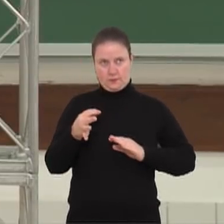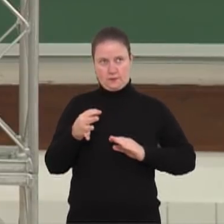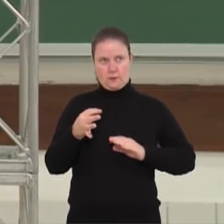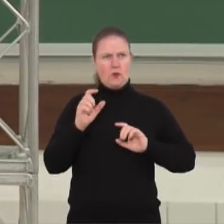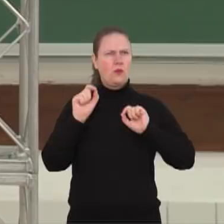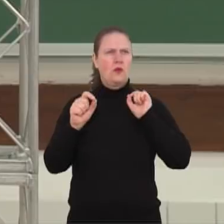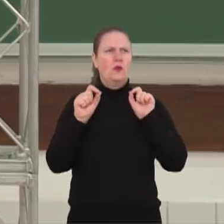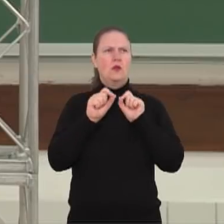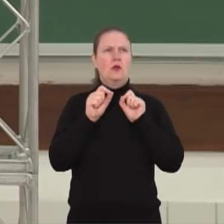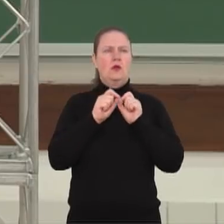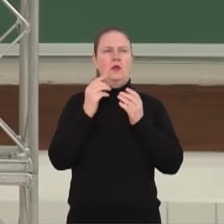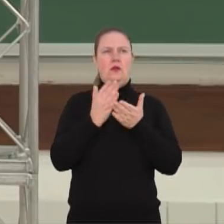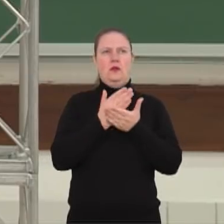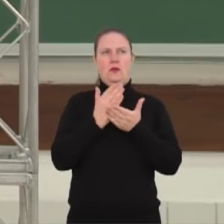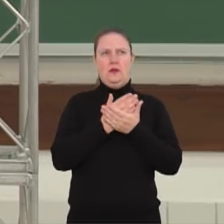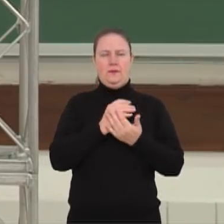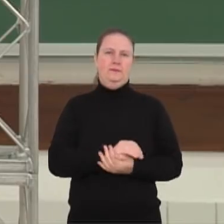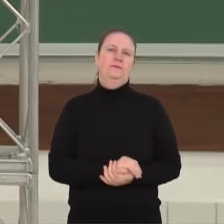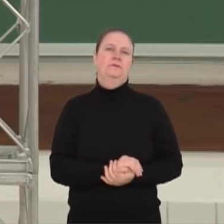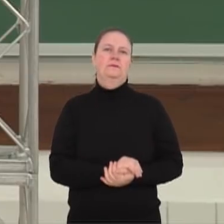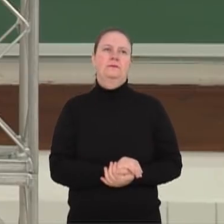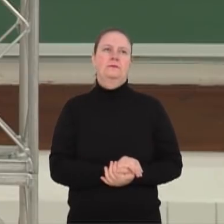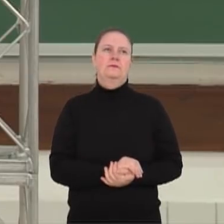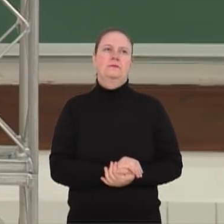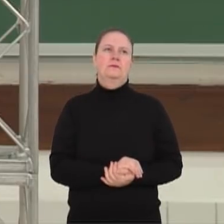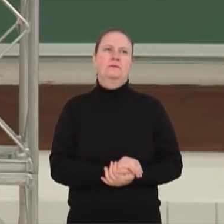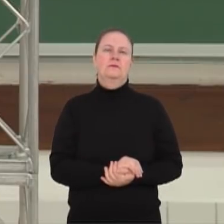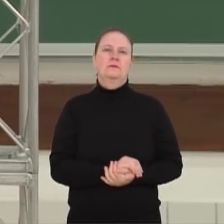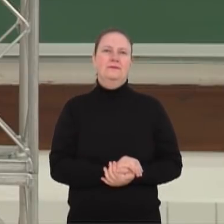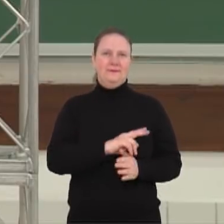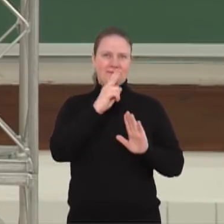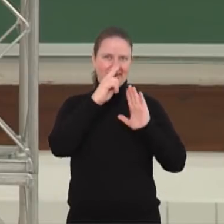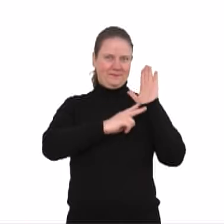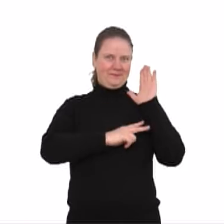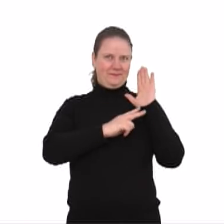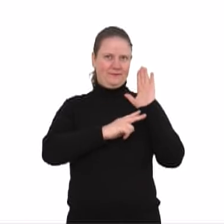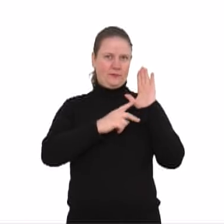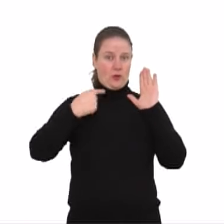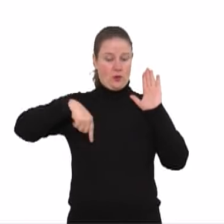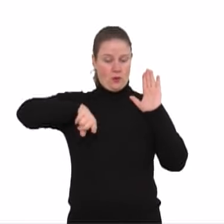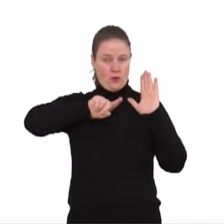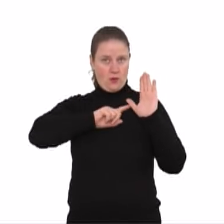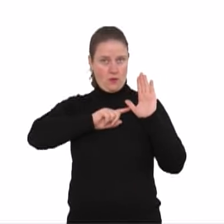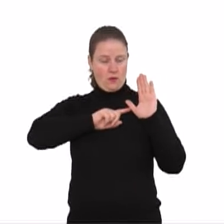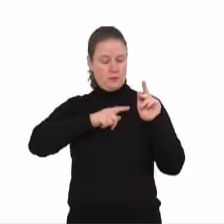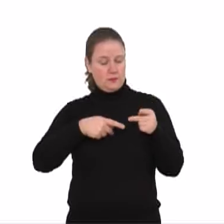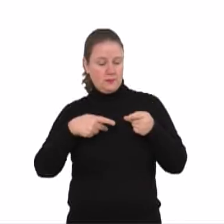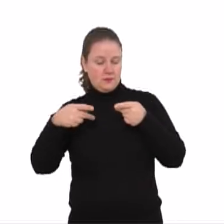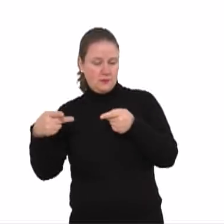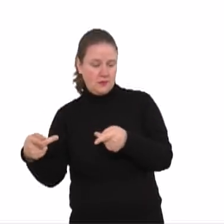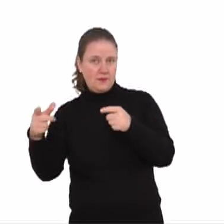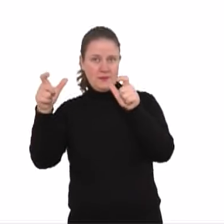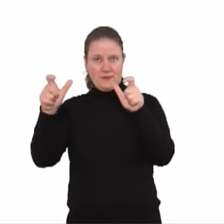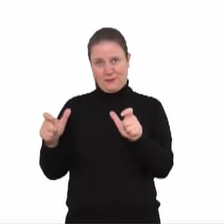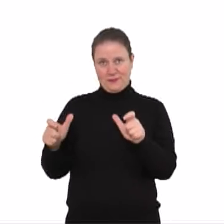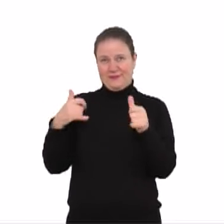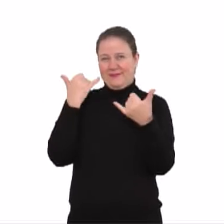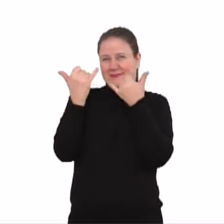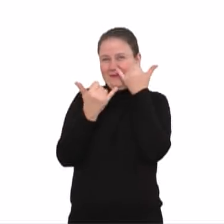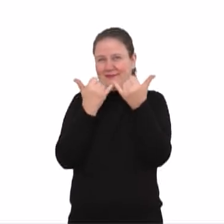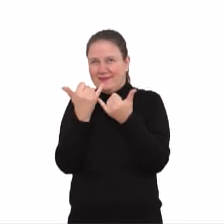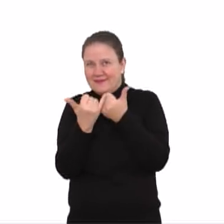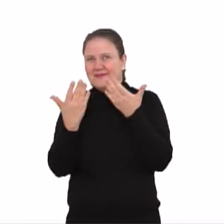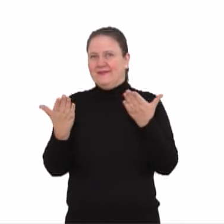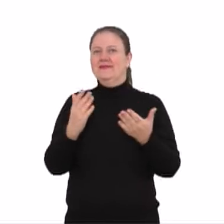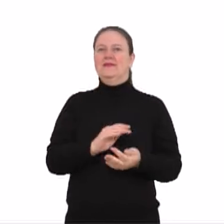aí no seu caderno primeiro? We are in amusement park. Nós estamos num parque de diversões, né? Então a gente começa o texto